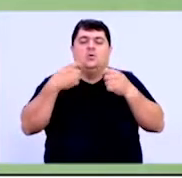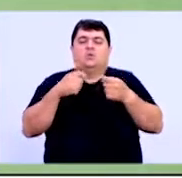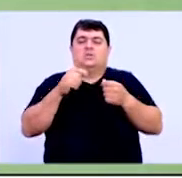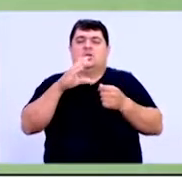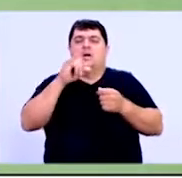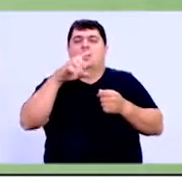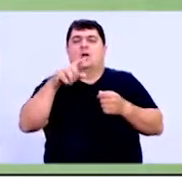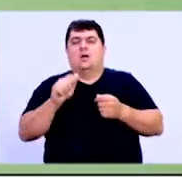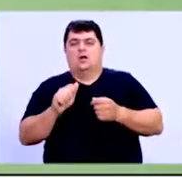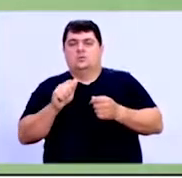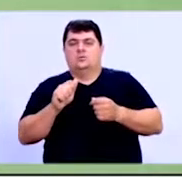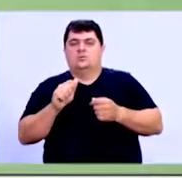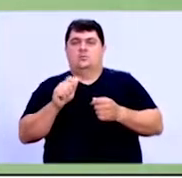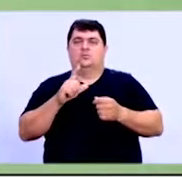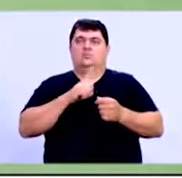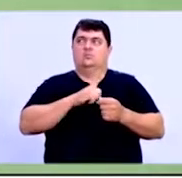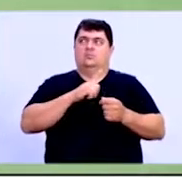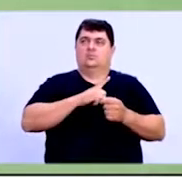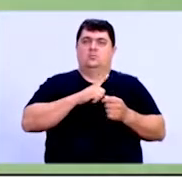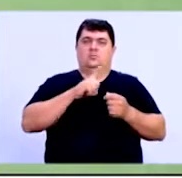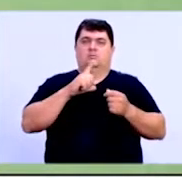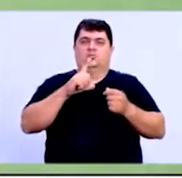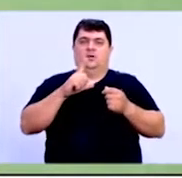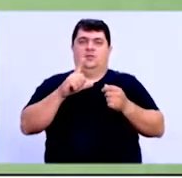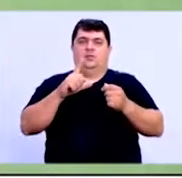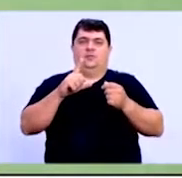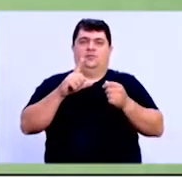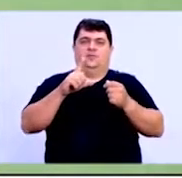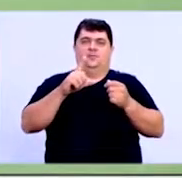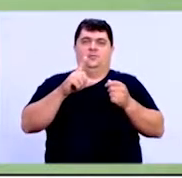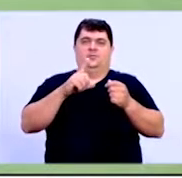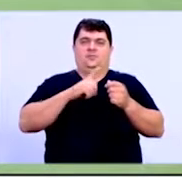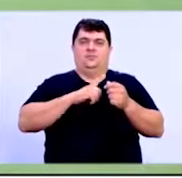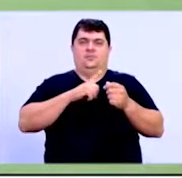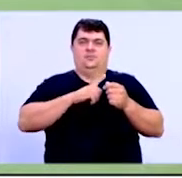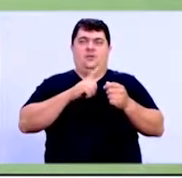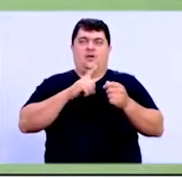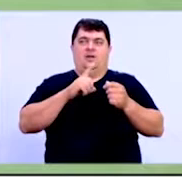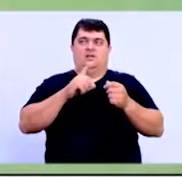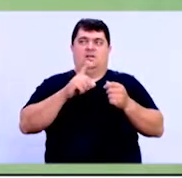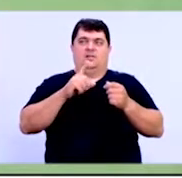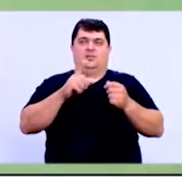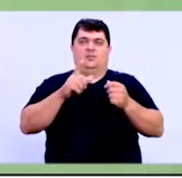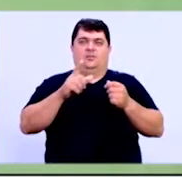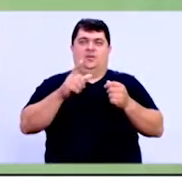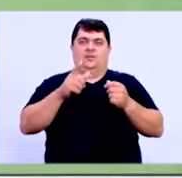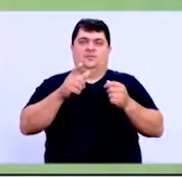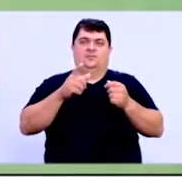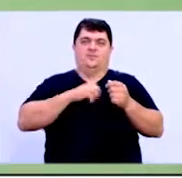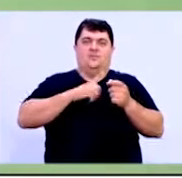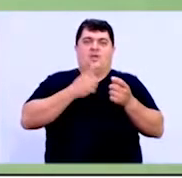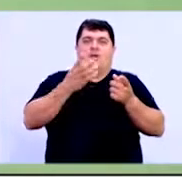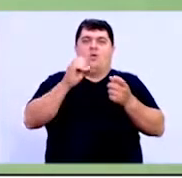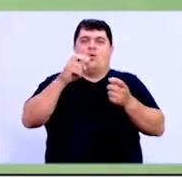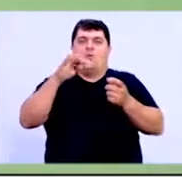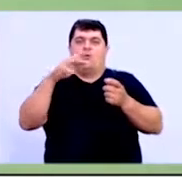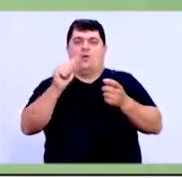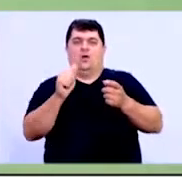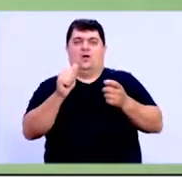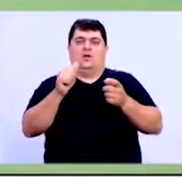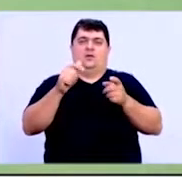caixa? São as necessidades que se referem às contas. Contas a pagar,